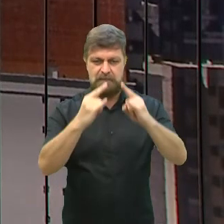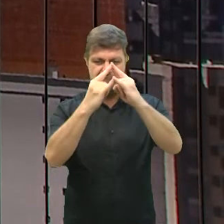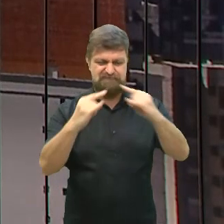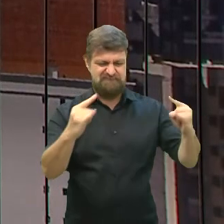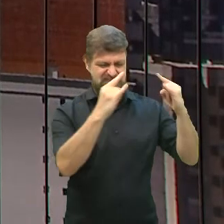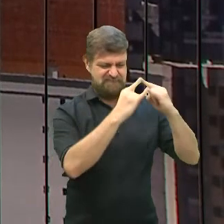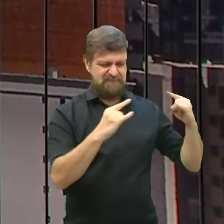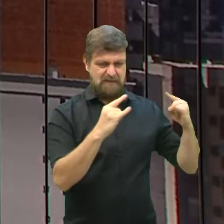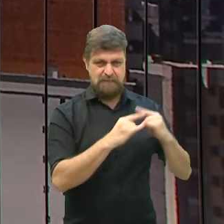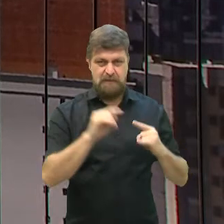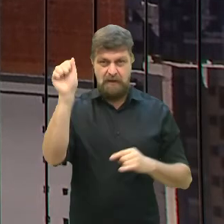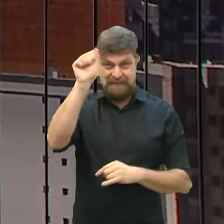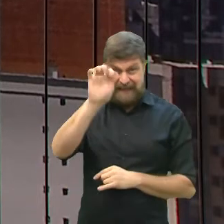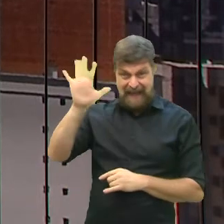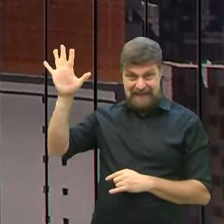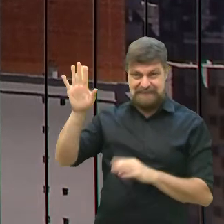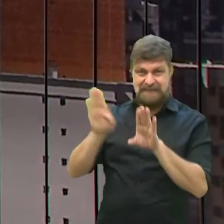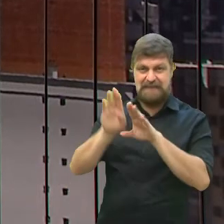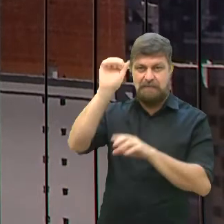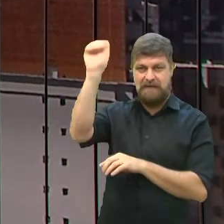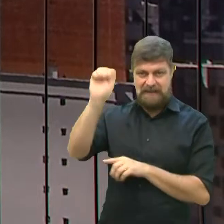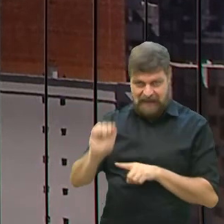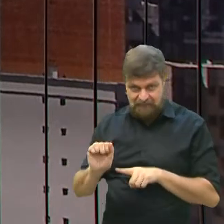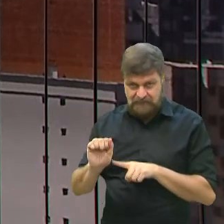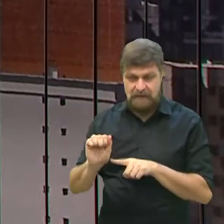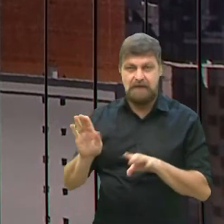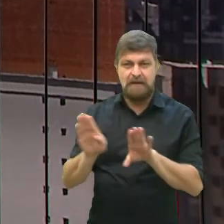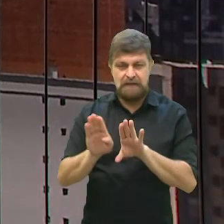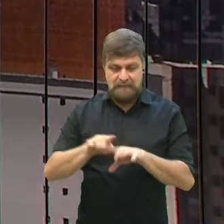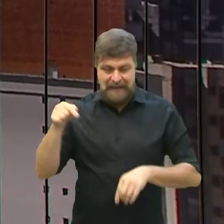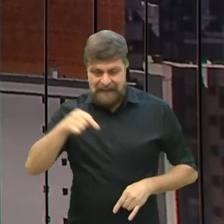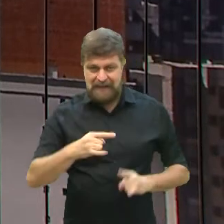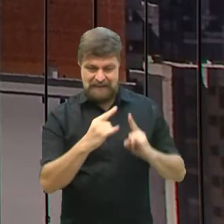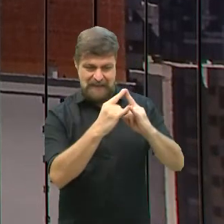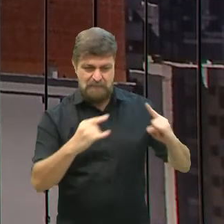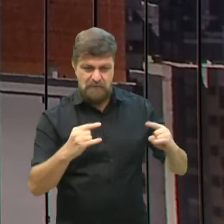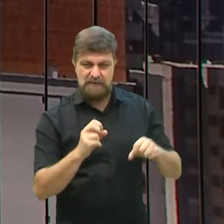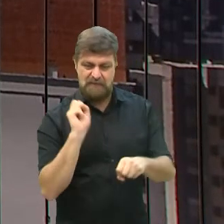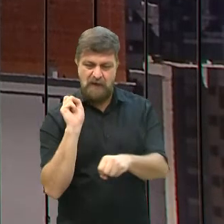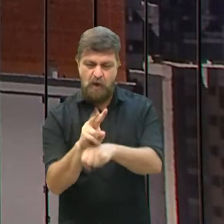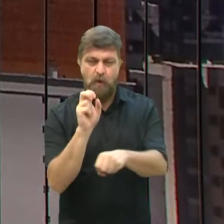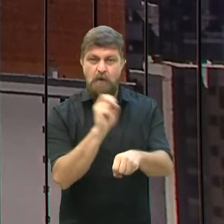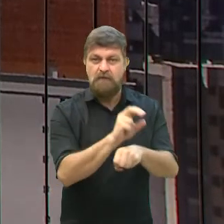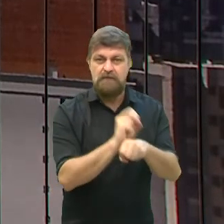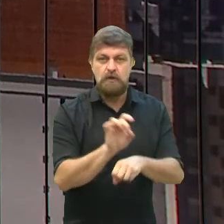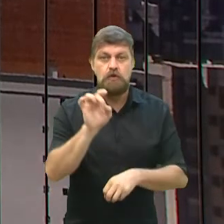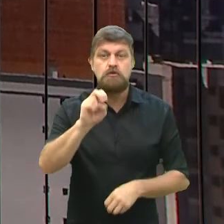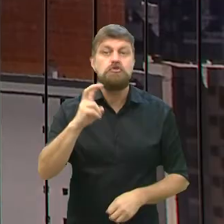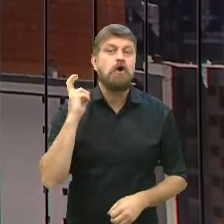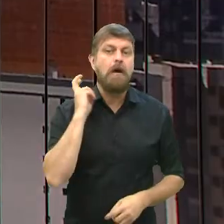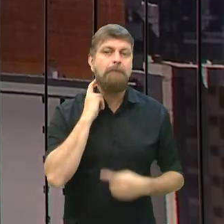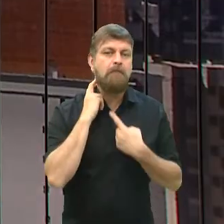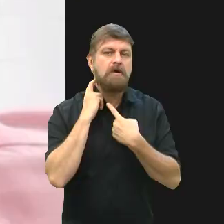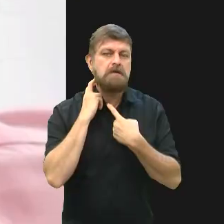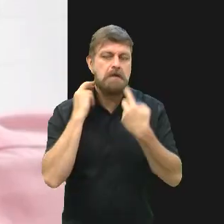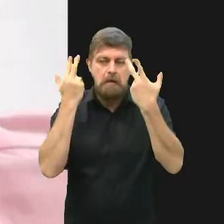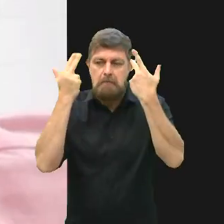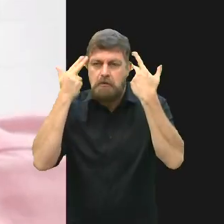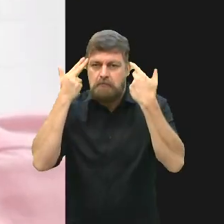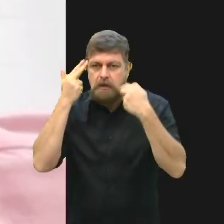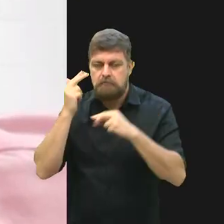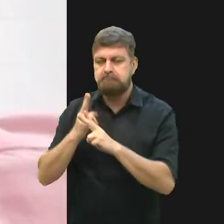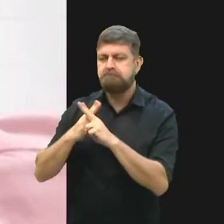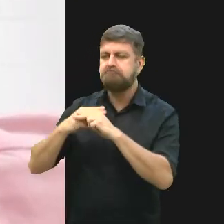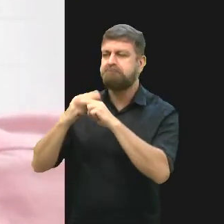na Ásia como na África. Então, você tem ali um vírus que circulava só dentro do animal silvestre.